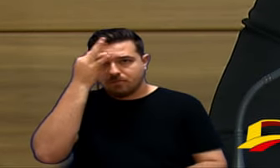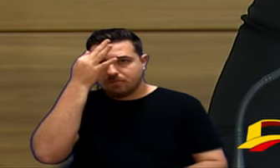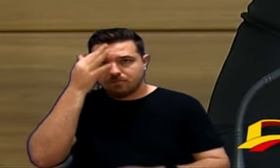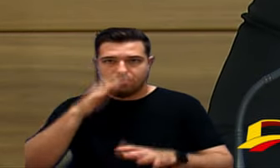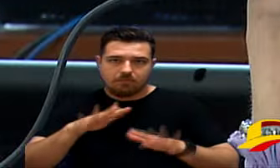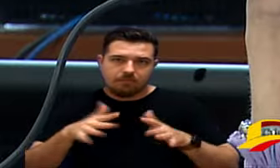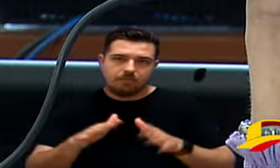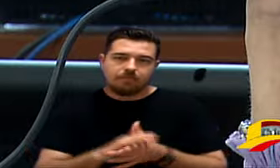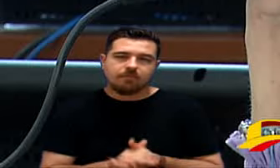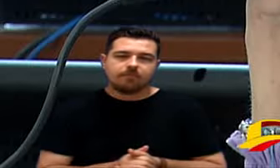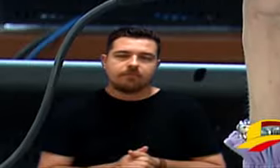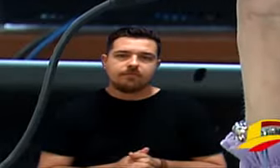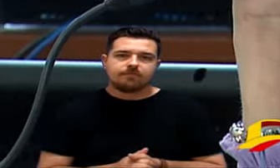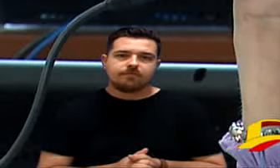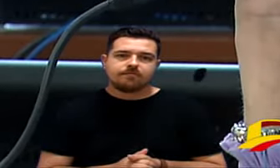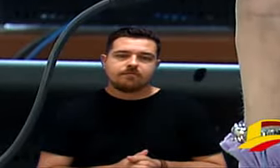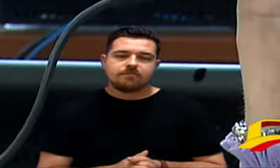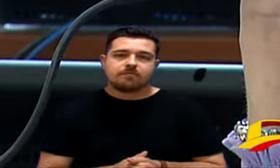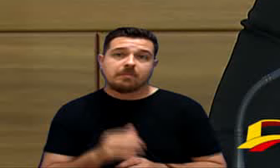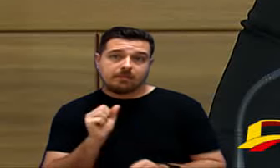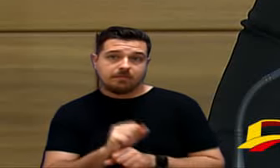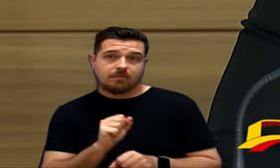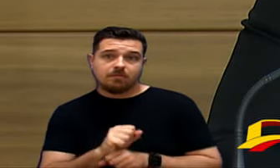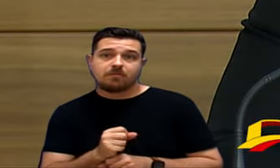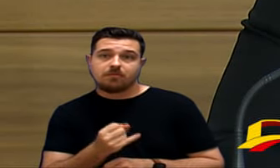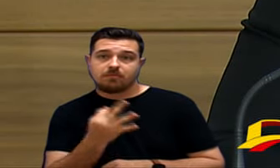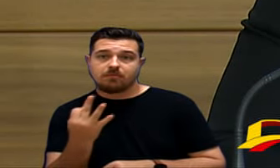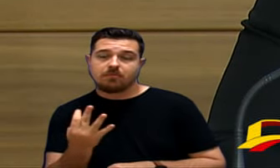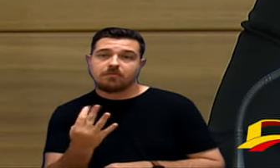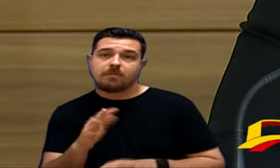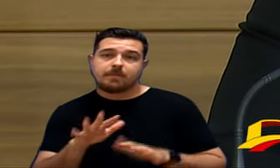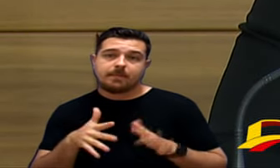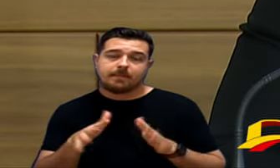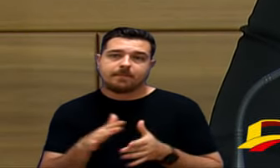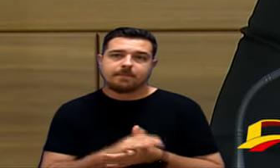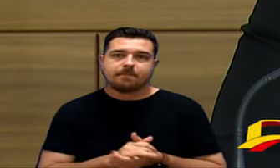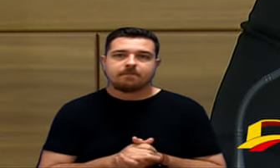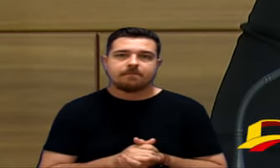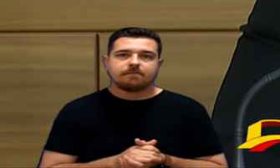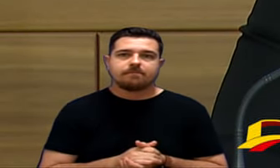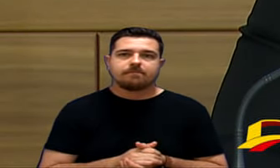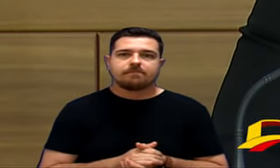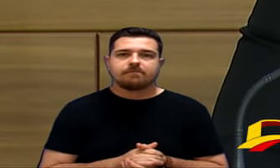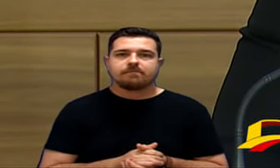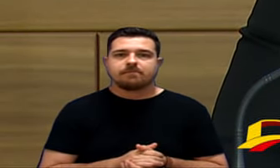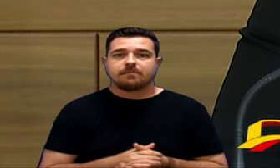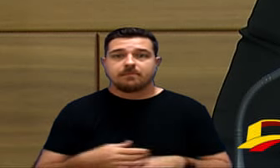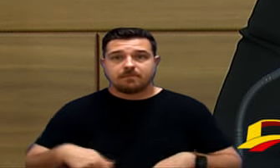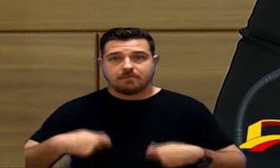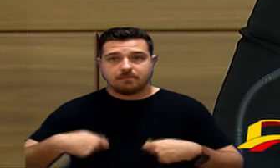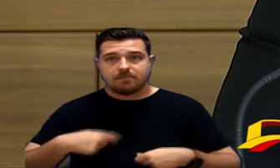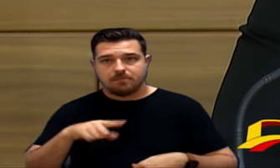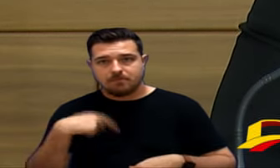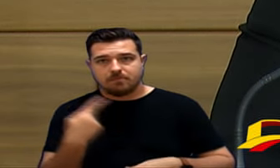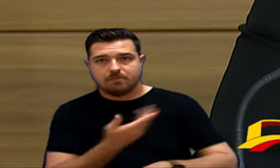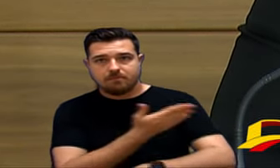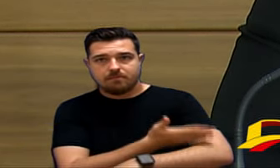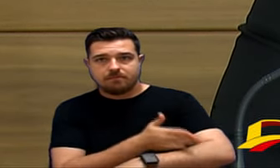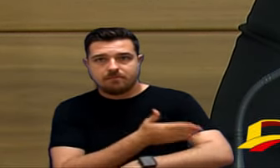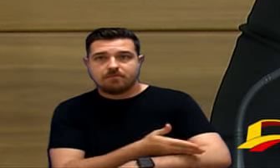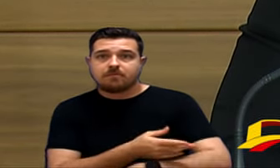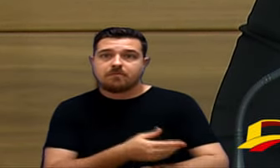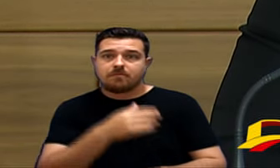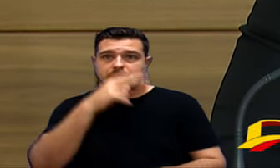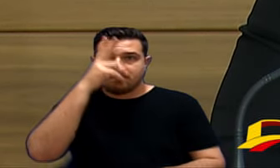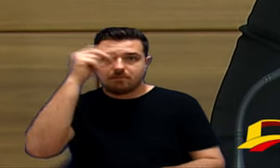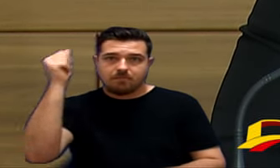né Eh a a gente espera aí é uma questão ali de capacidade Nossa Na verdade né pelo prefeito